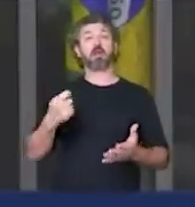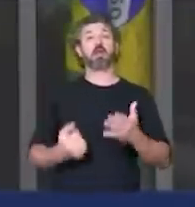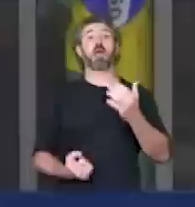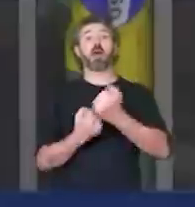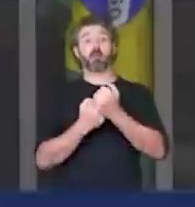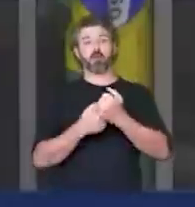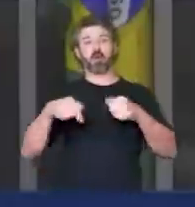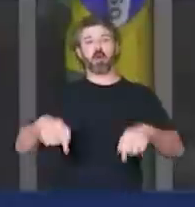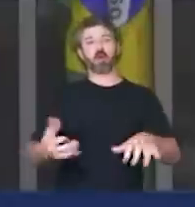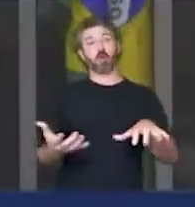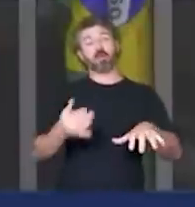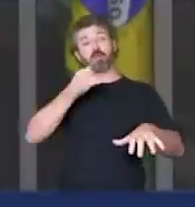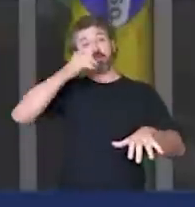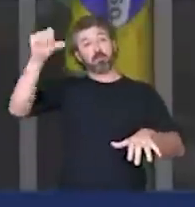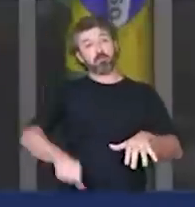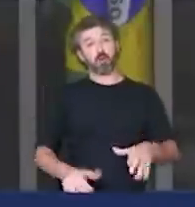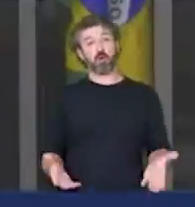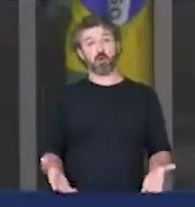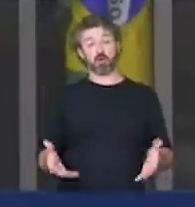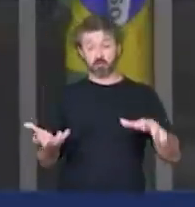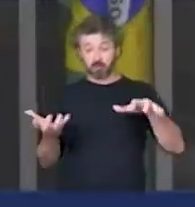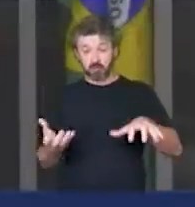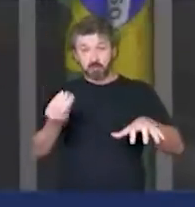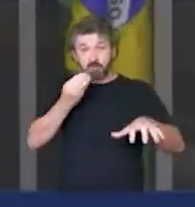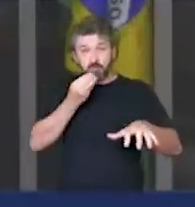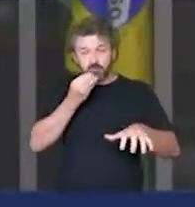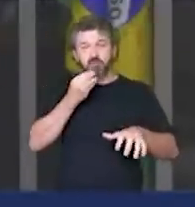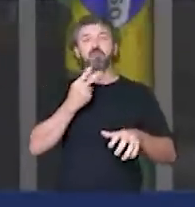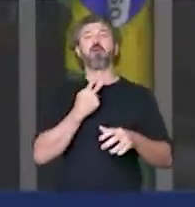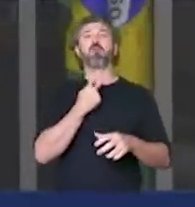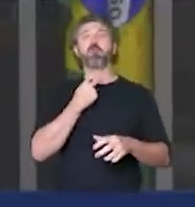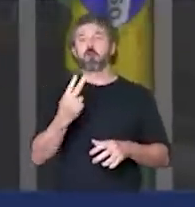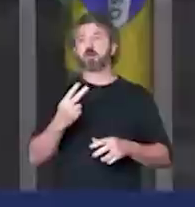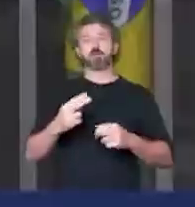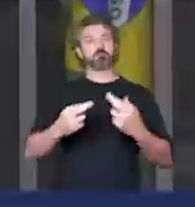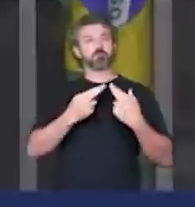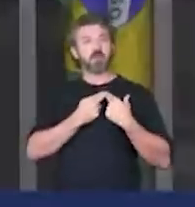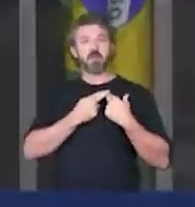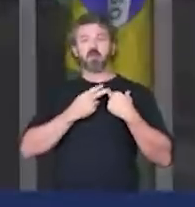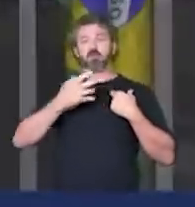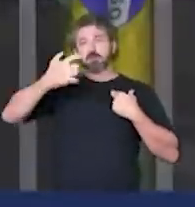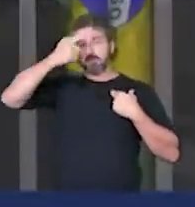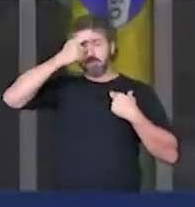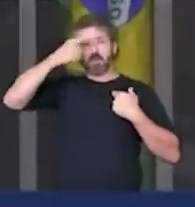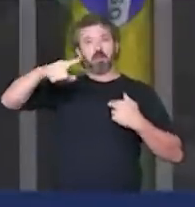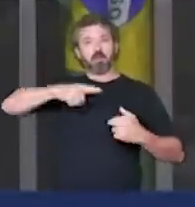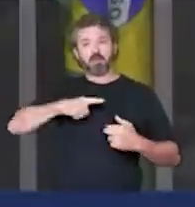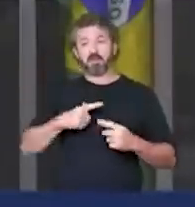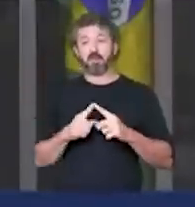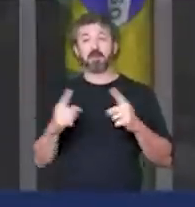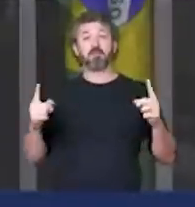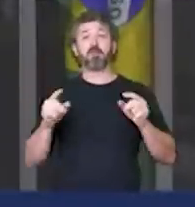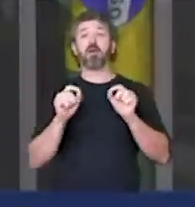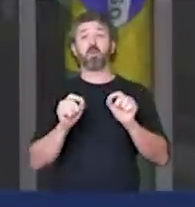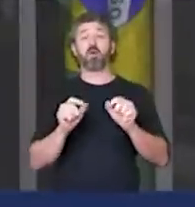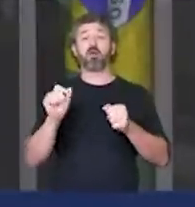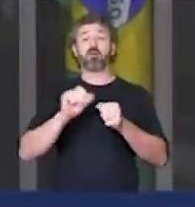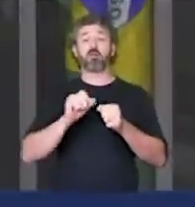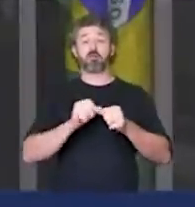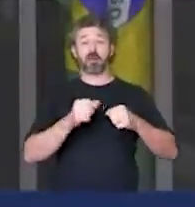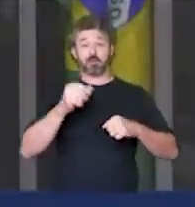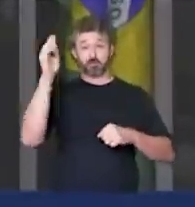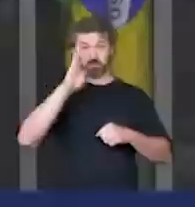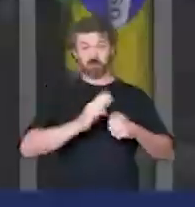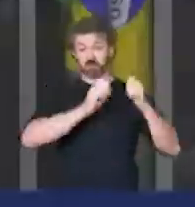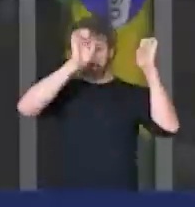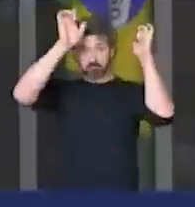deste parlamento, que é mais triste ainda, parlamento que deveria ser a voz da responsabilidade, da sensatez, está jogando o